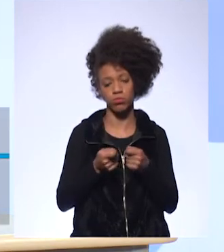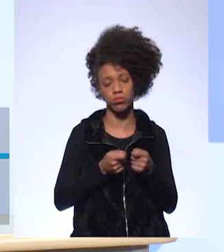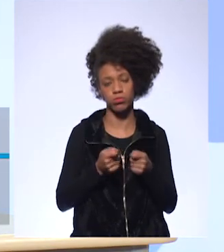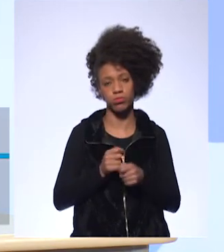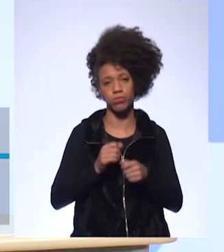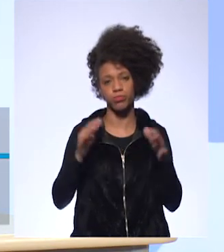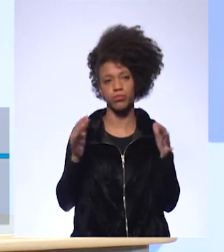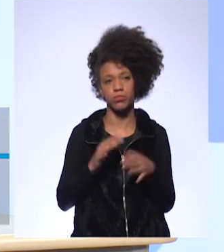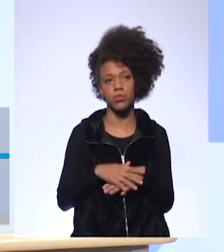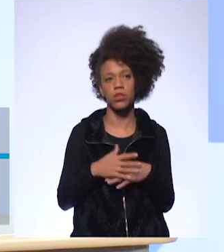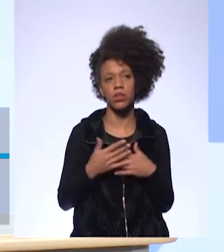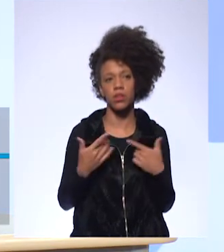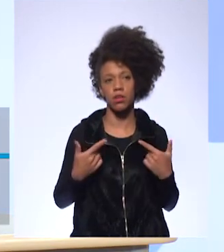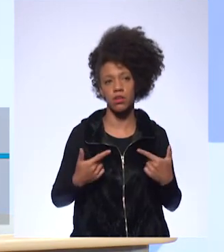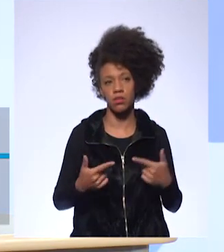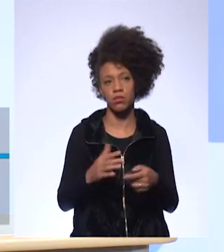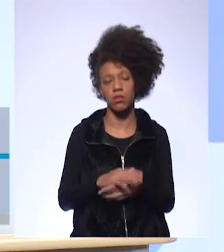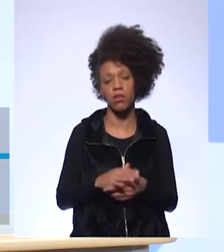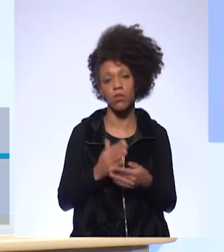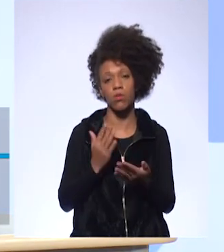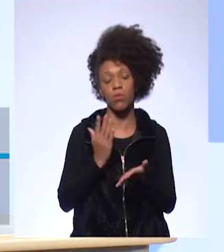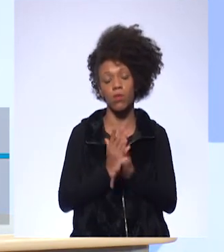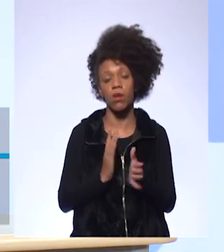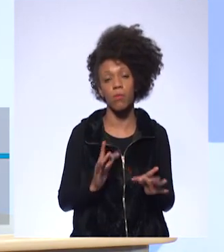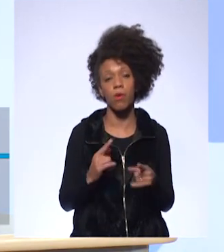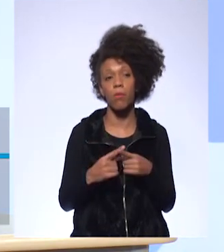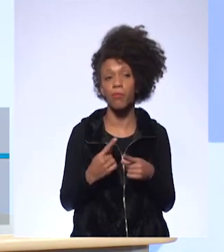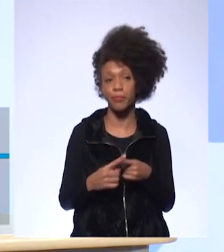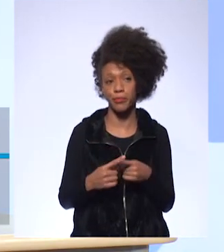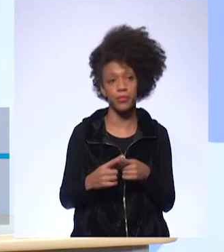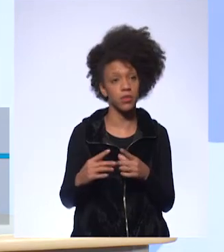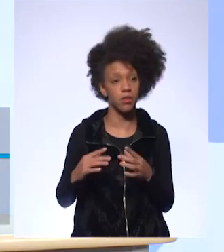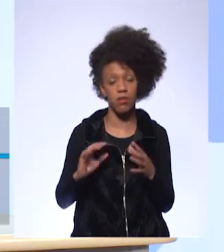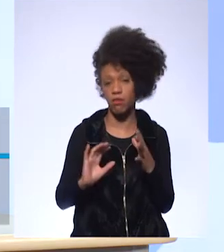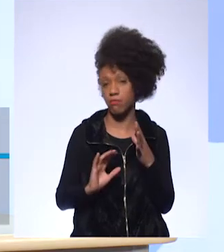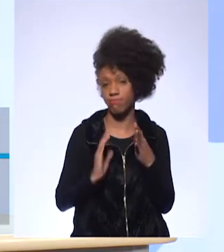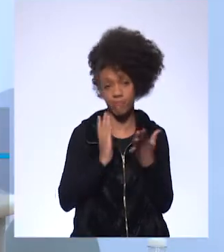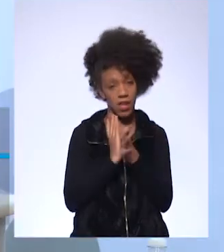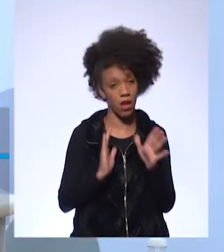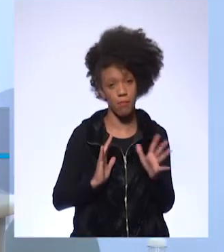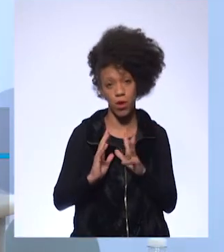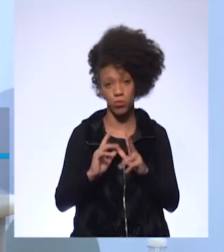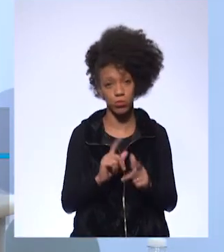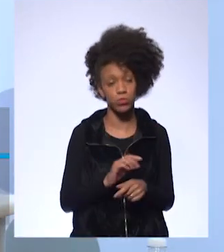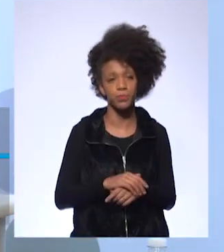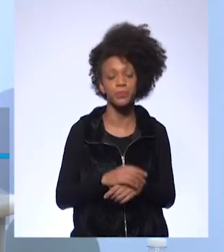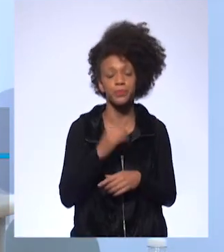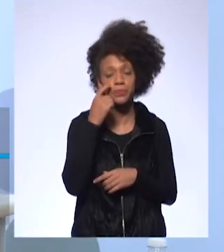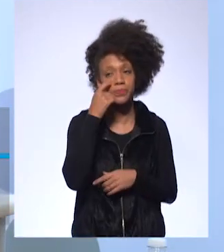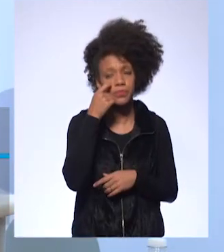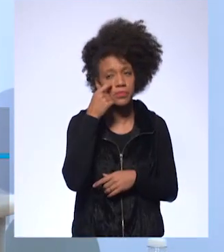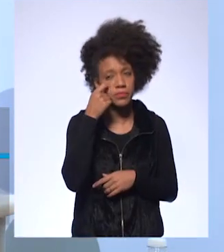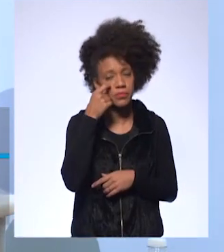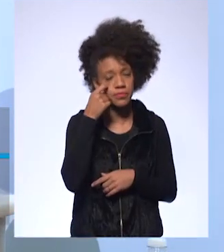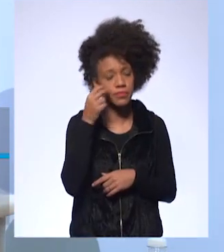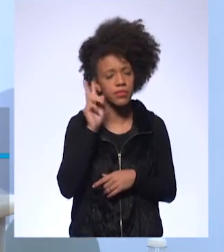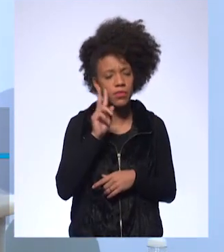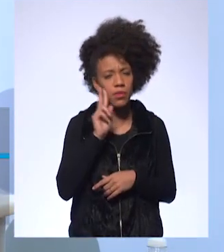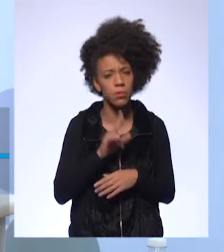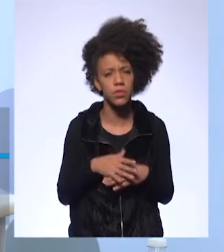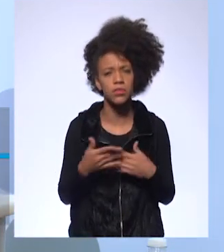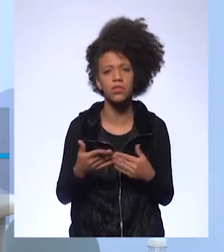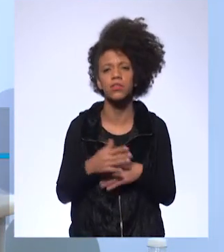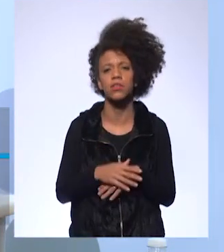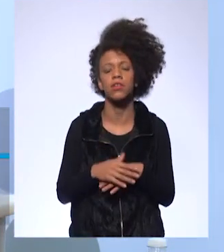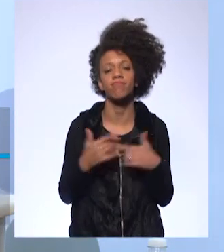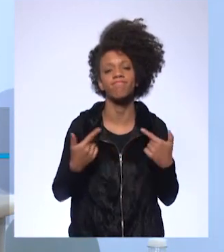que essa guerra nuclear não veio a cabo, porque ia acabar com realmente tudo, né? Exatamente. E lembrando que hoje, naquela época da